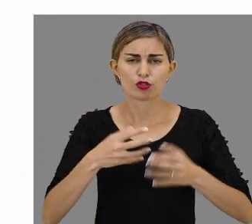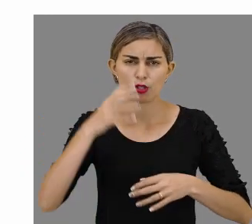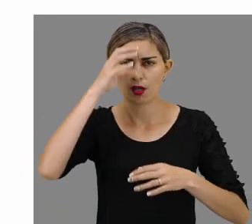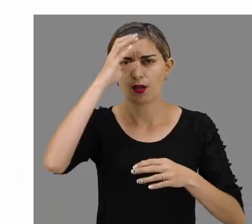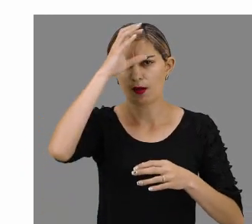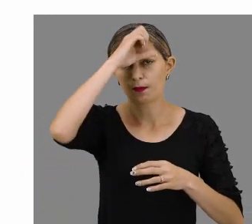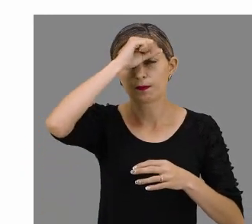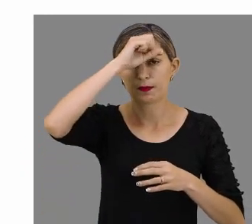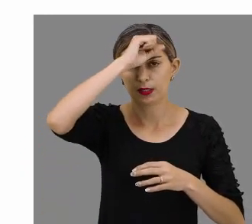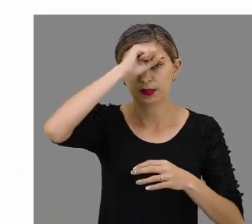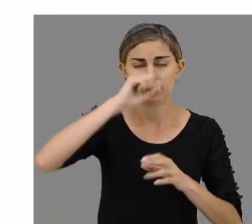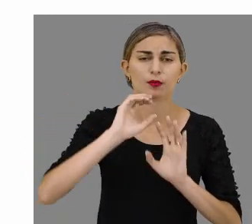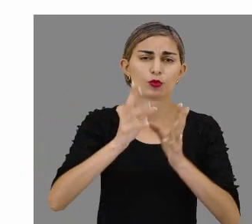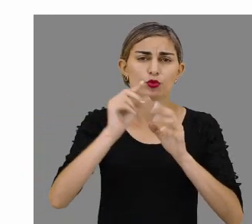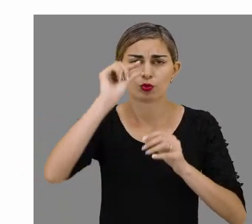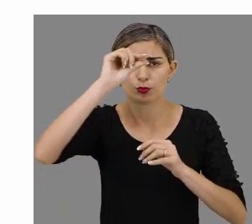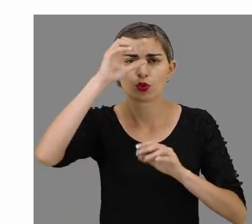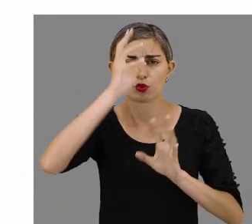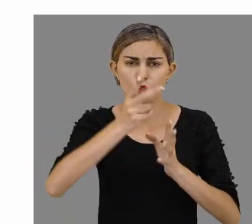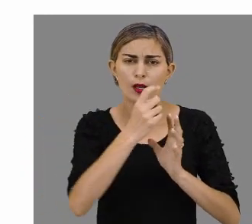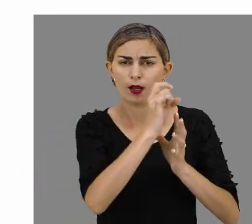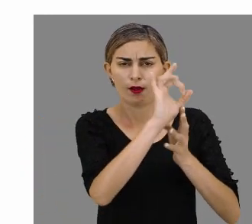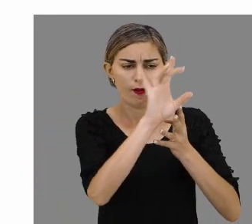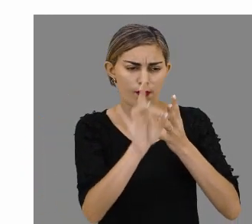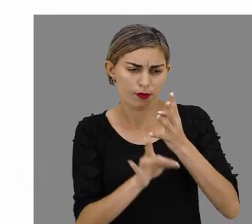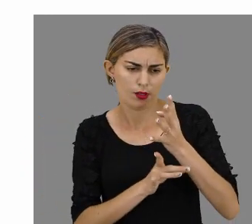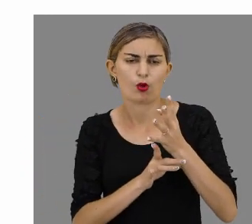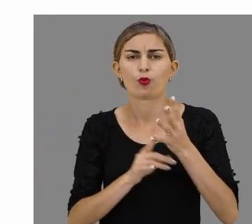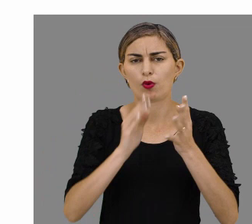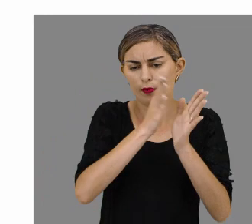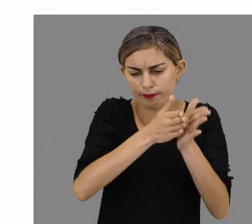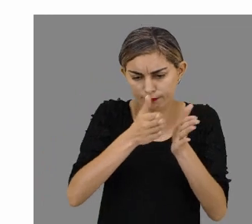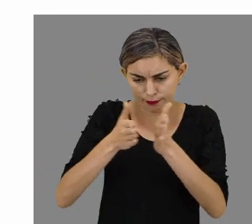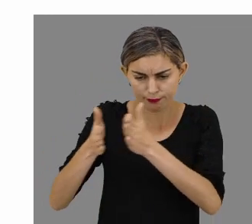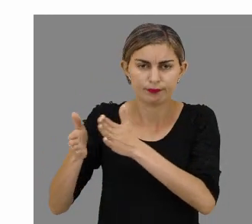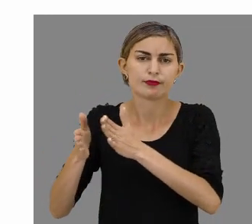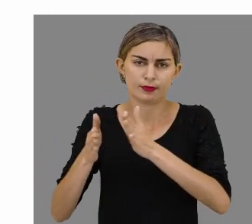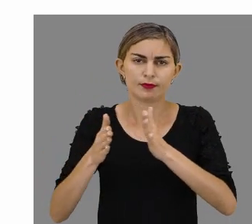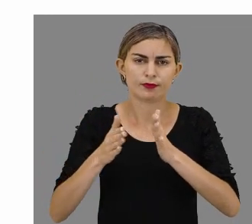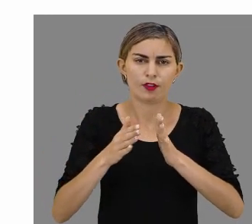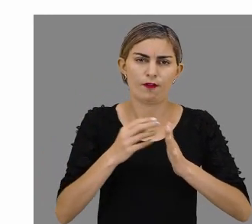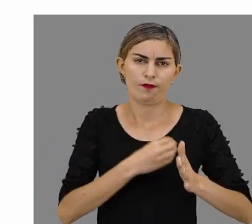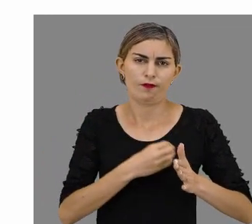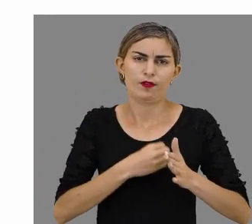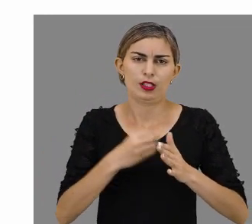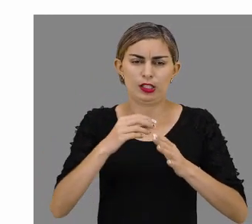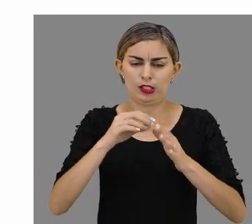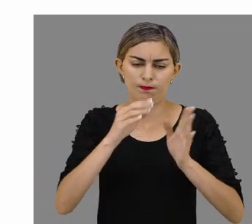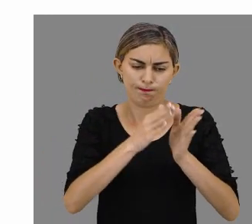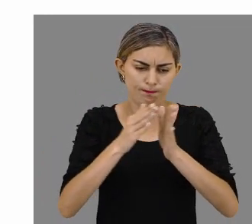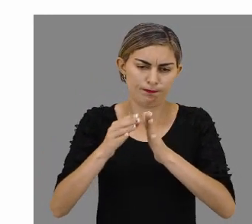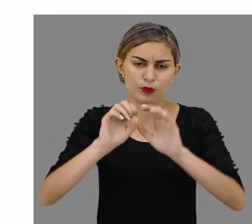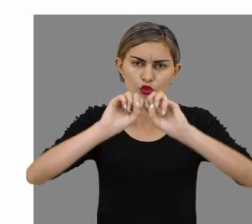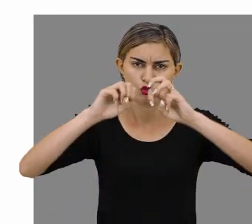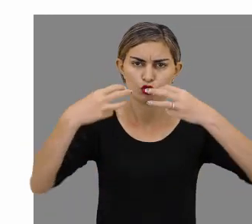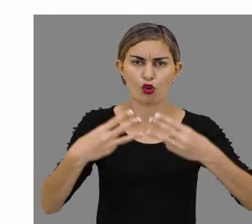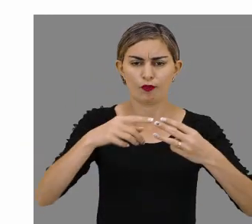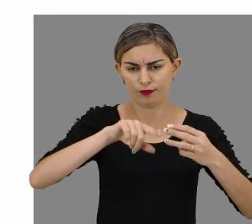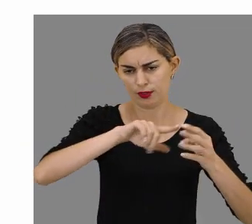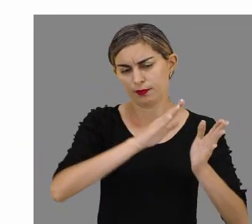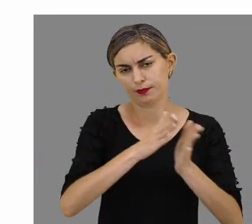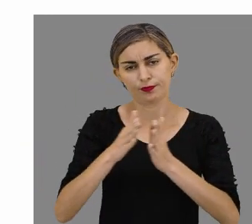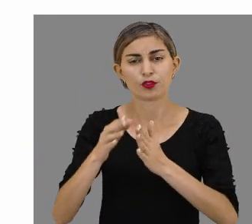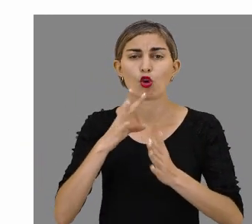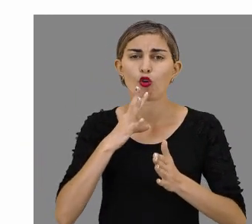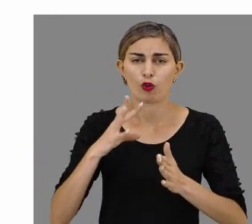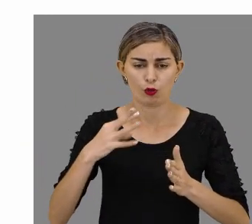já aprendemos um pouquinho sobre cada uma das fases do ciclo de vida de software, vamos conhecer um